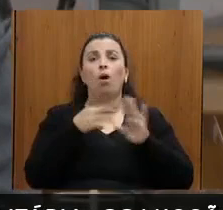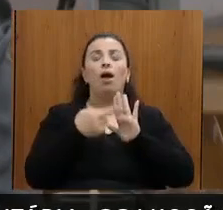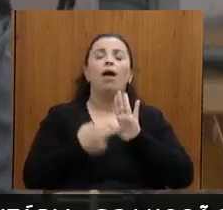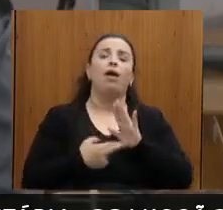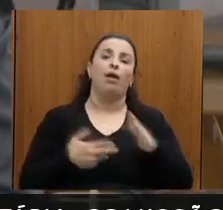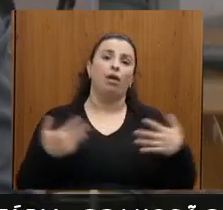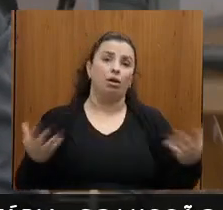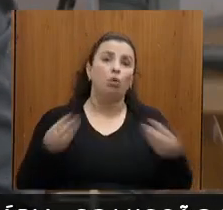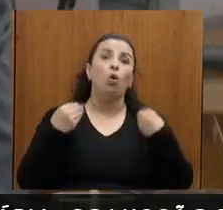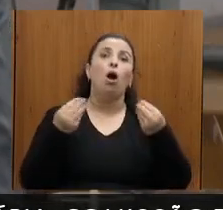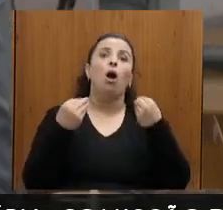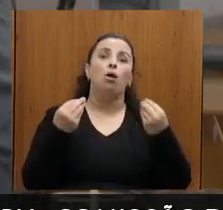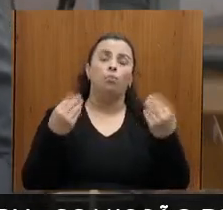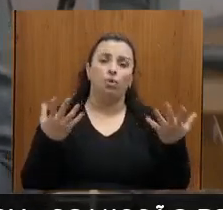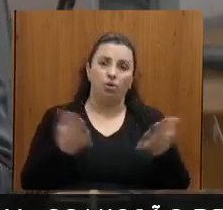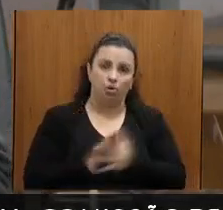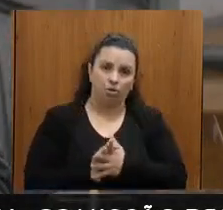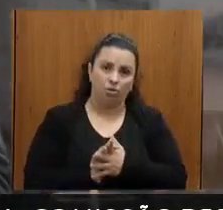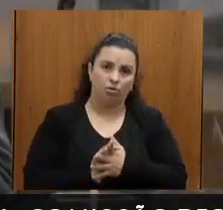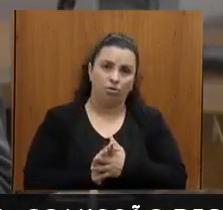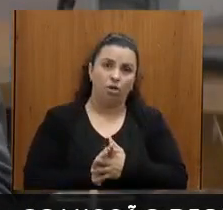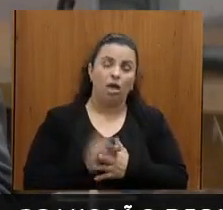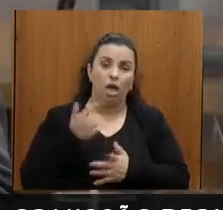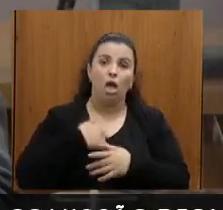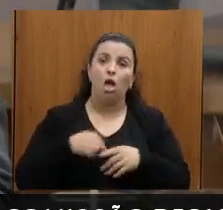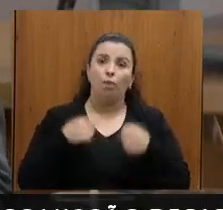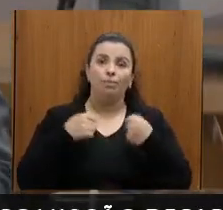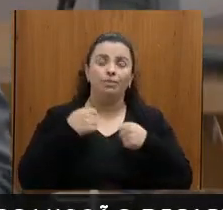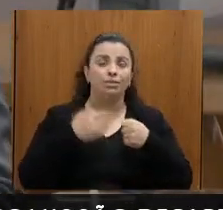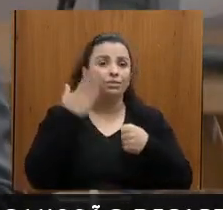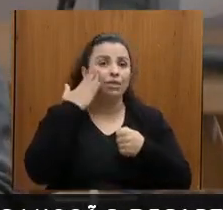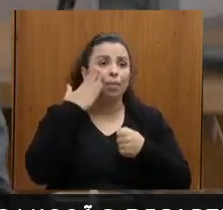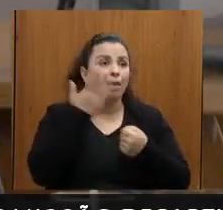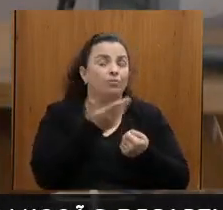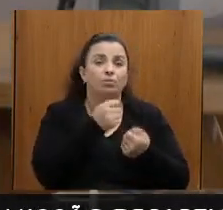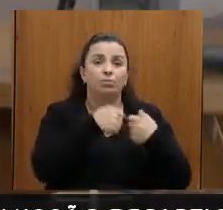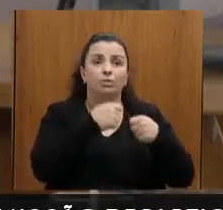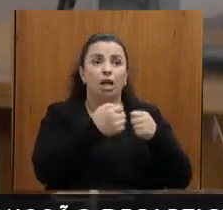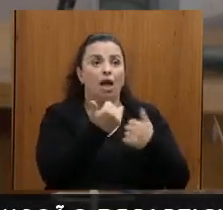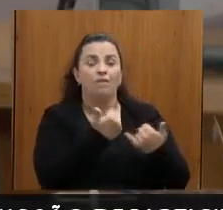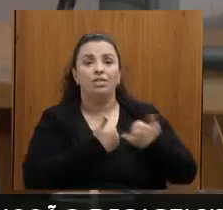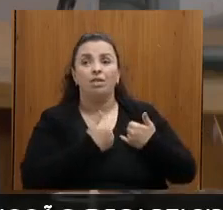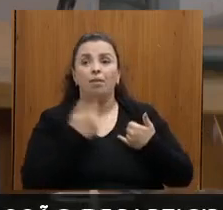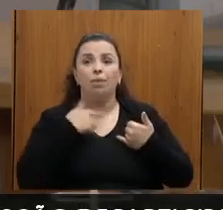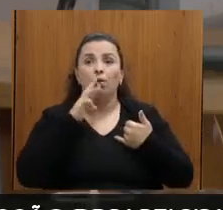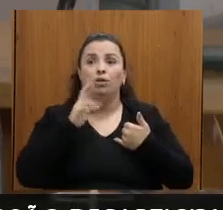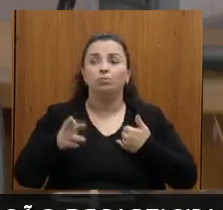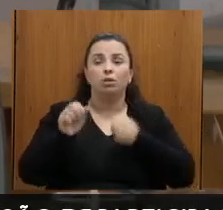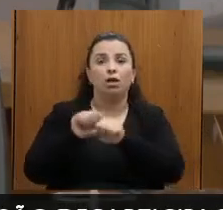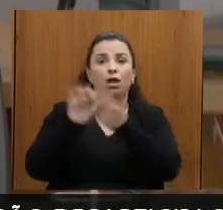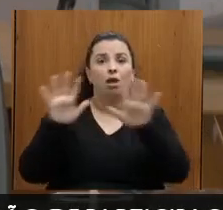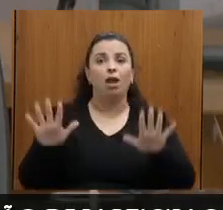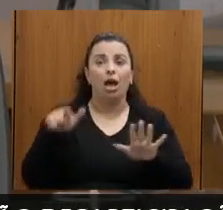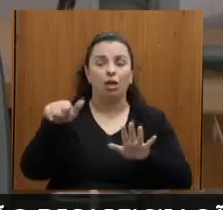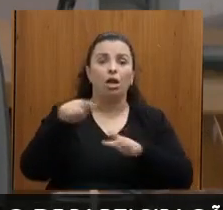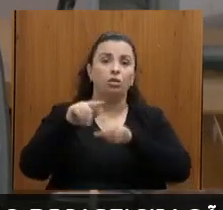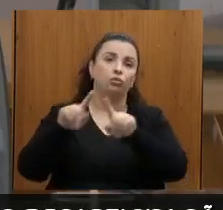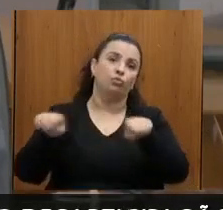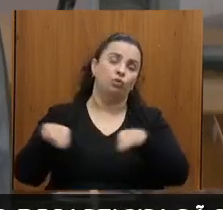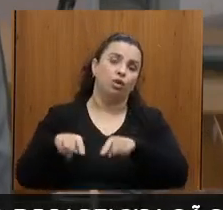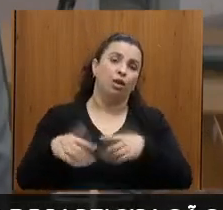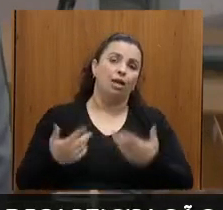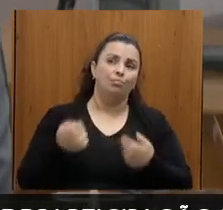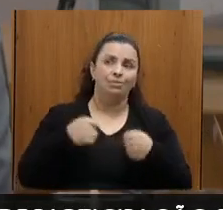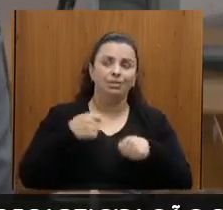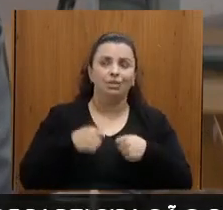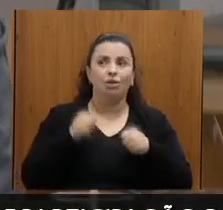pedindo informações à secretaria, para que eu também possa informar aos servidores, que eu não tenho essa informação. A gente precisa ter uma clareza e